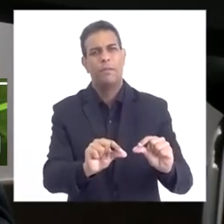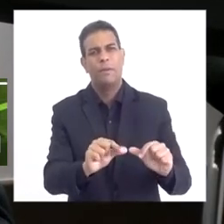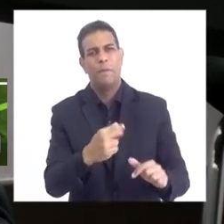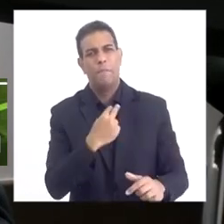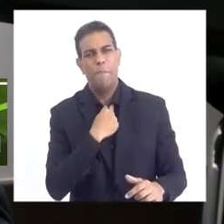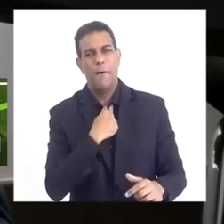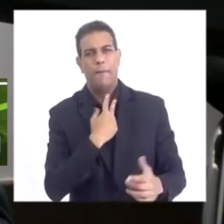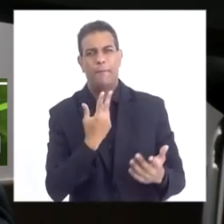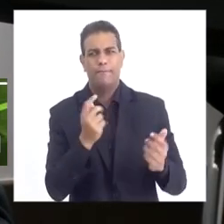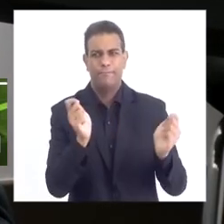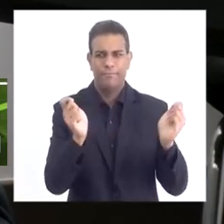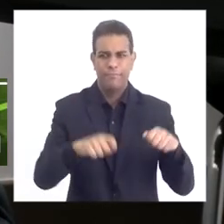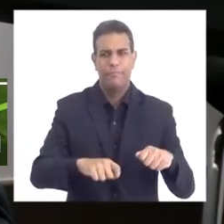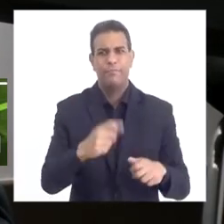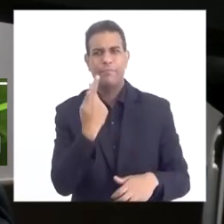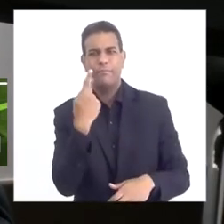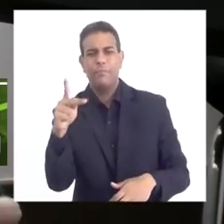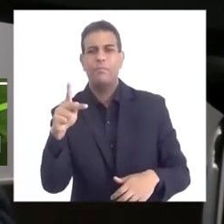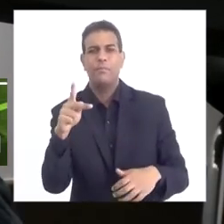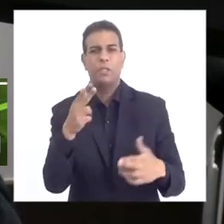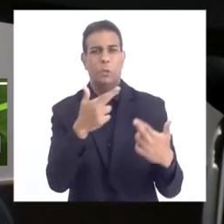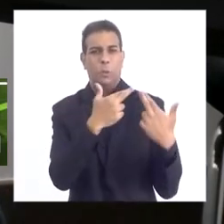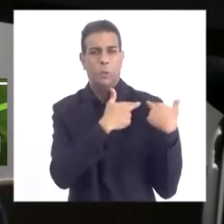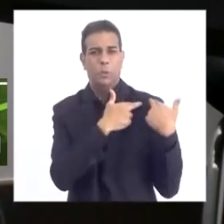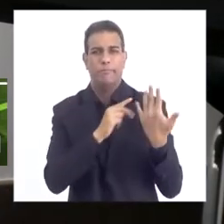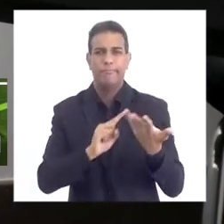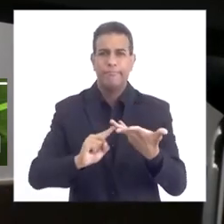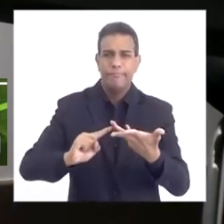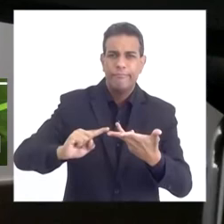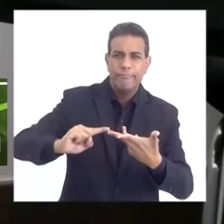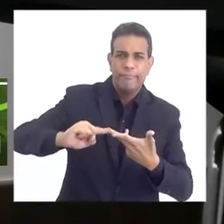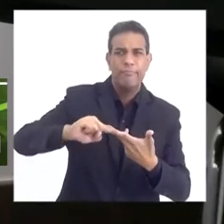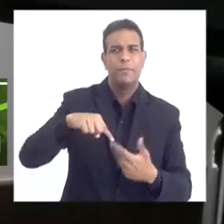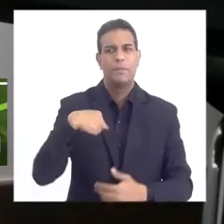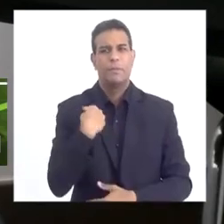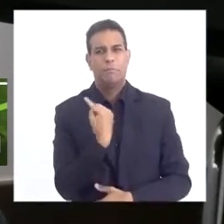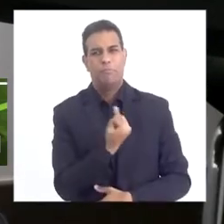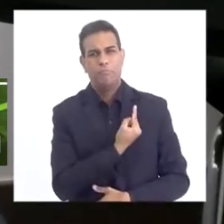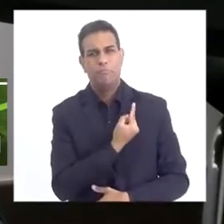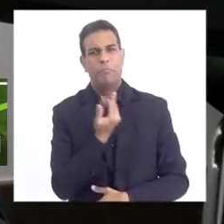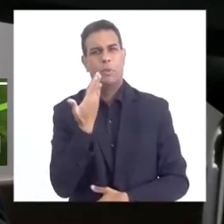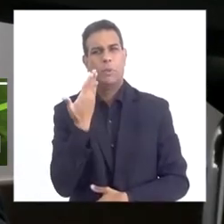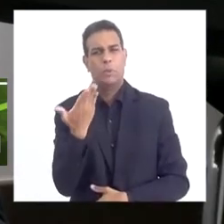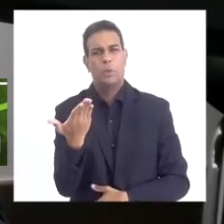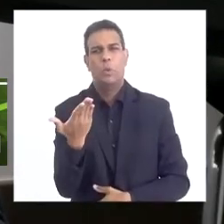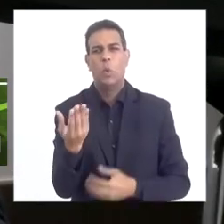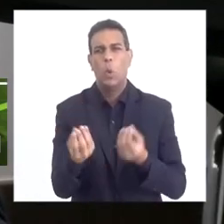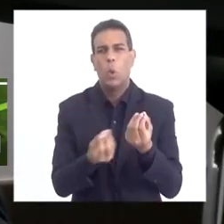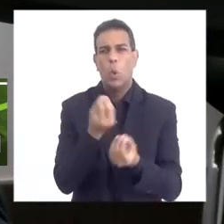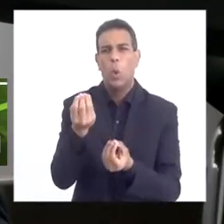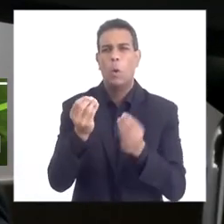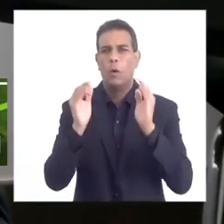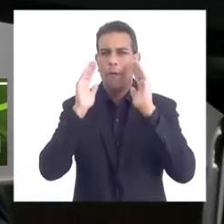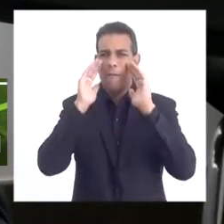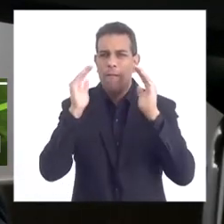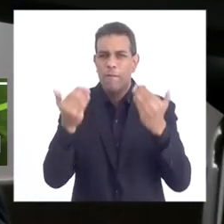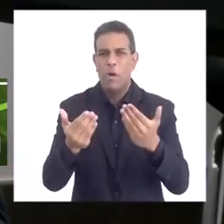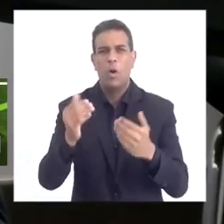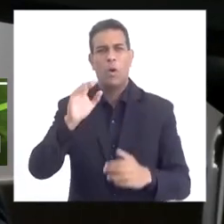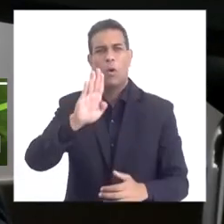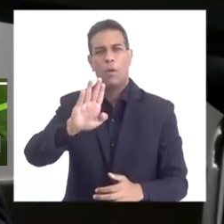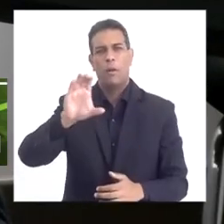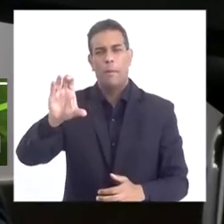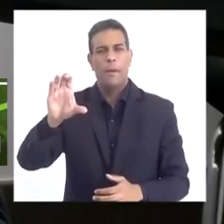não é a responsabilidade sua, porque quem dá os indicadores são lá o foco do Banco Central.